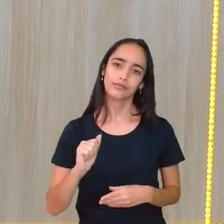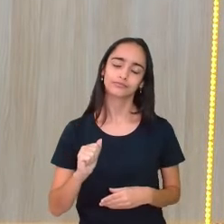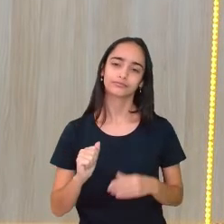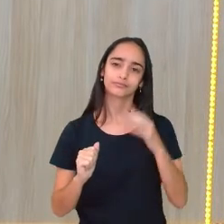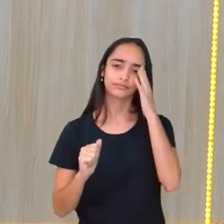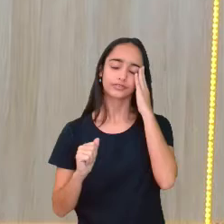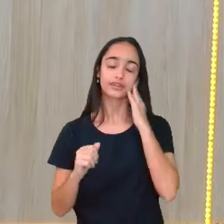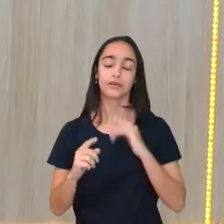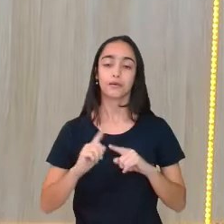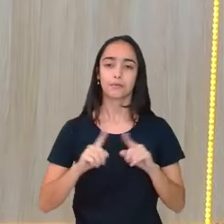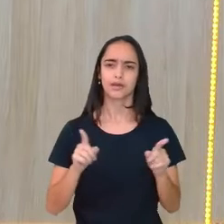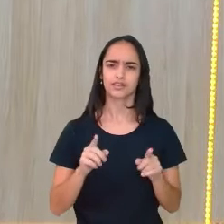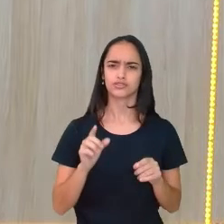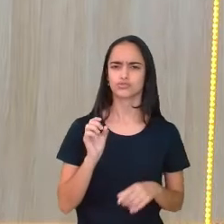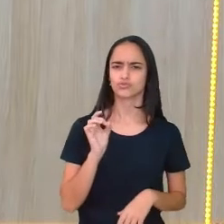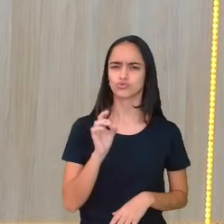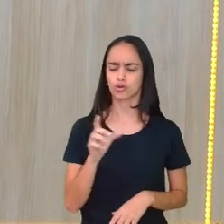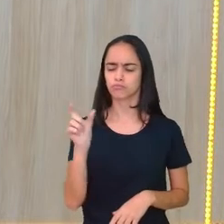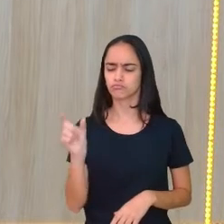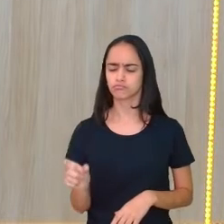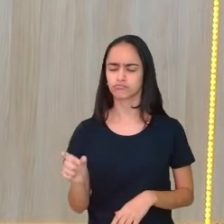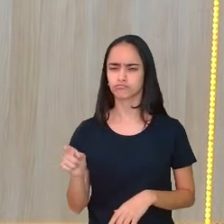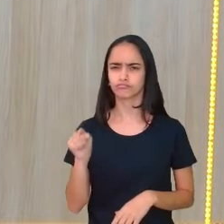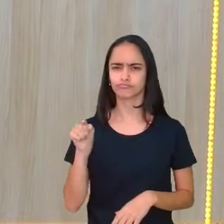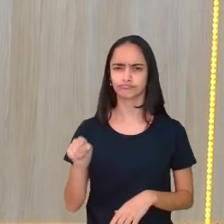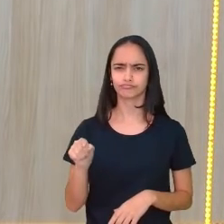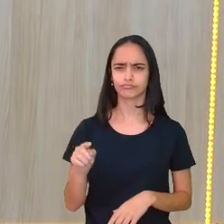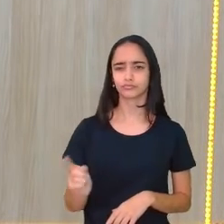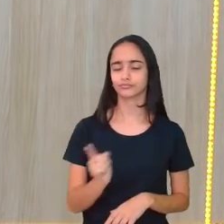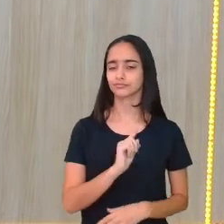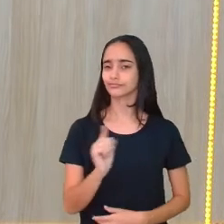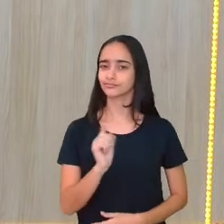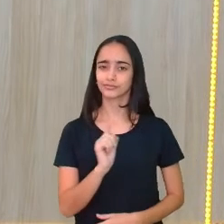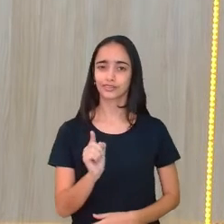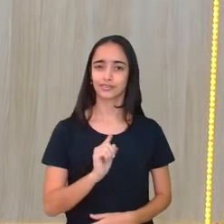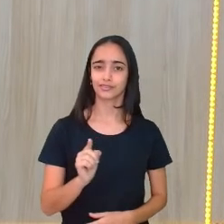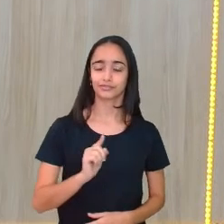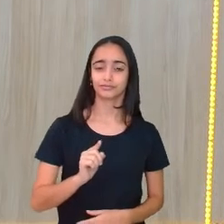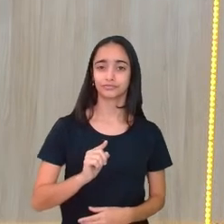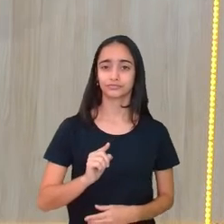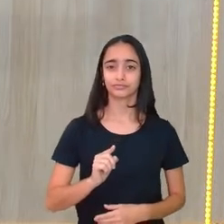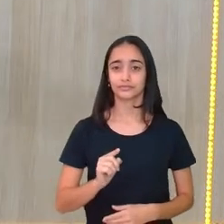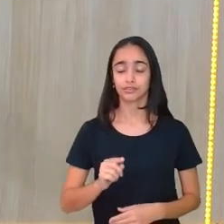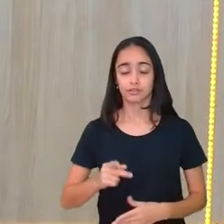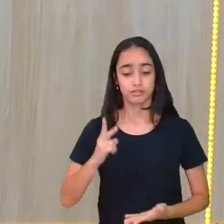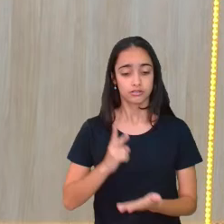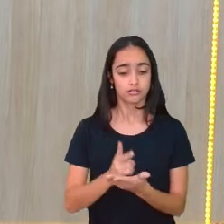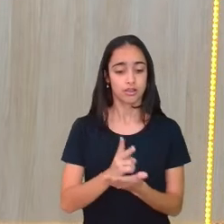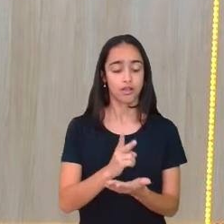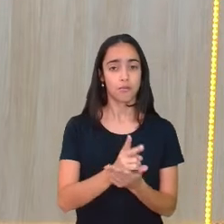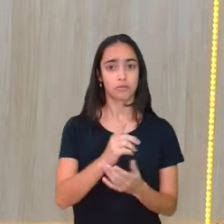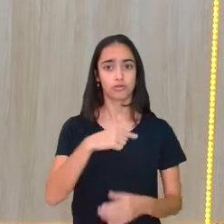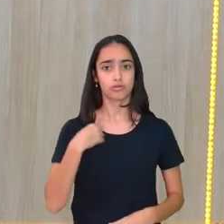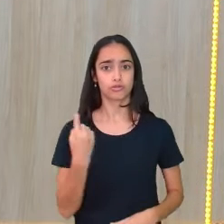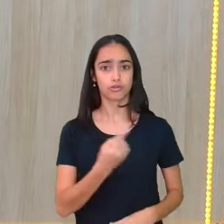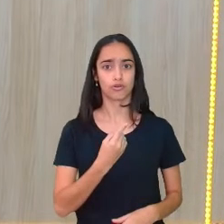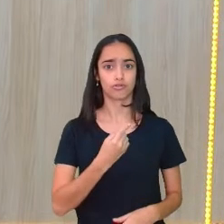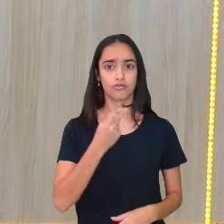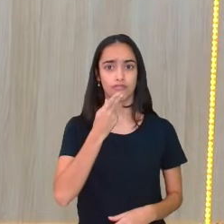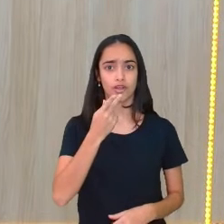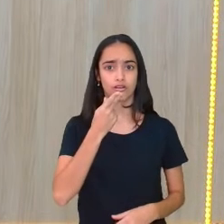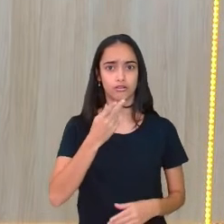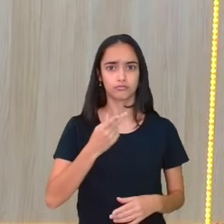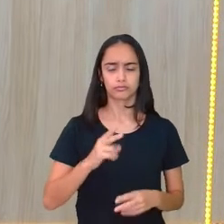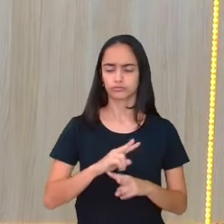de princípios de treinamento, a gente está falando de uma gama aí, né? De esportes